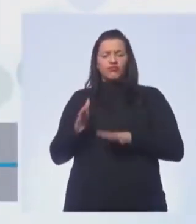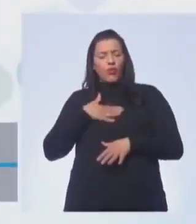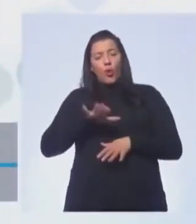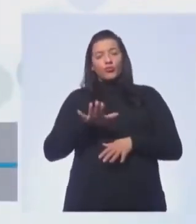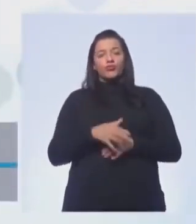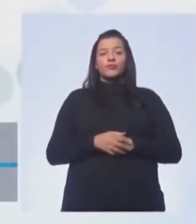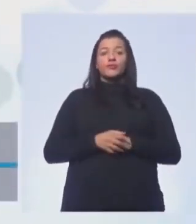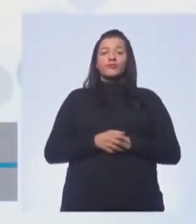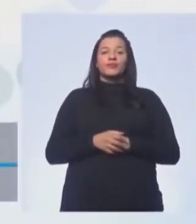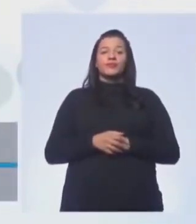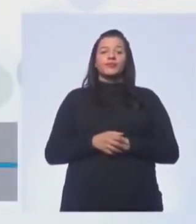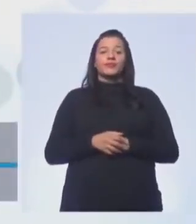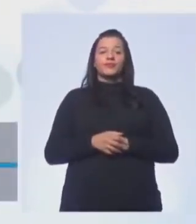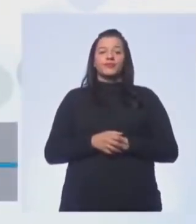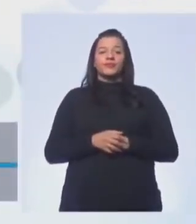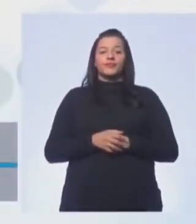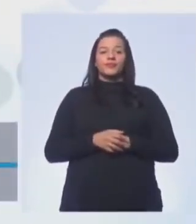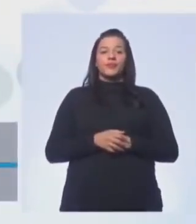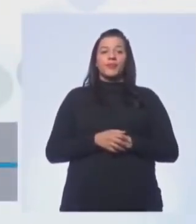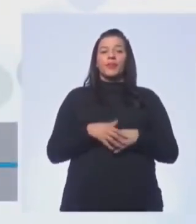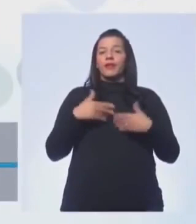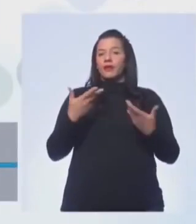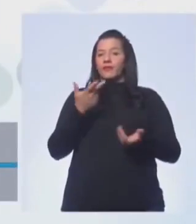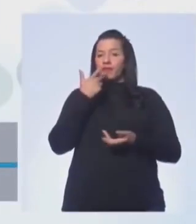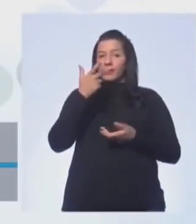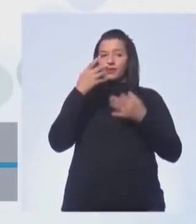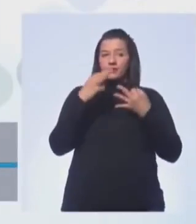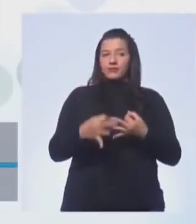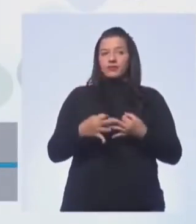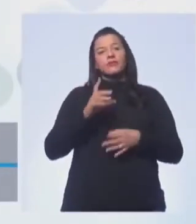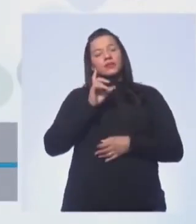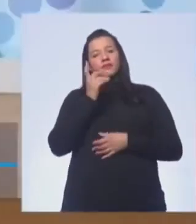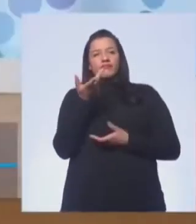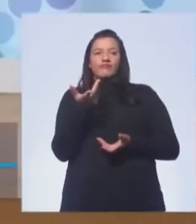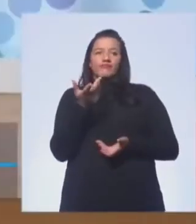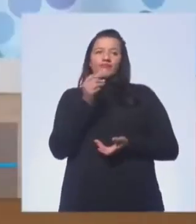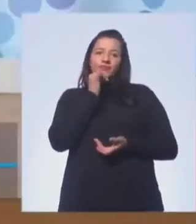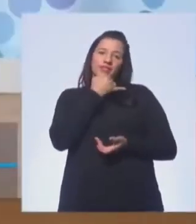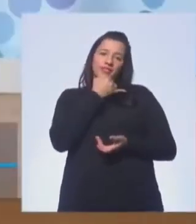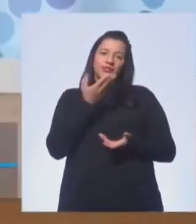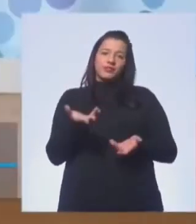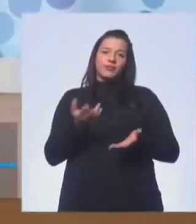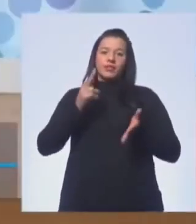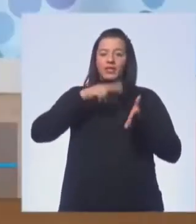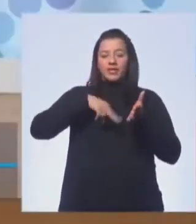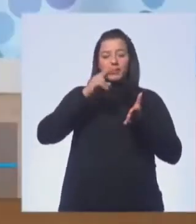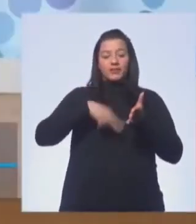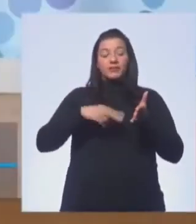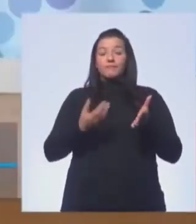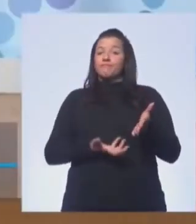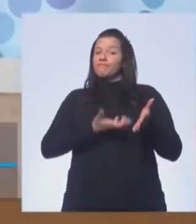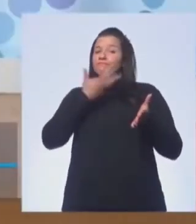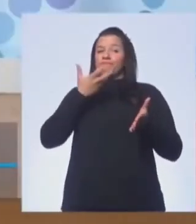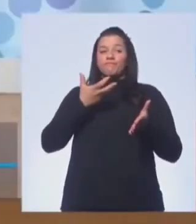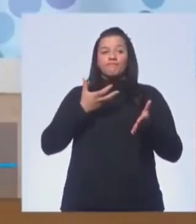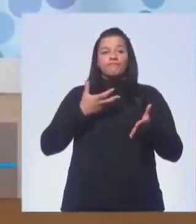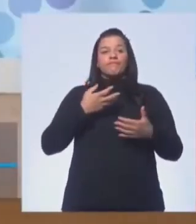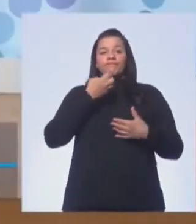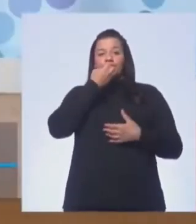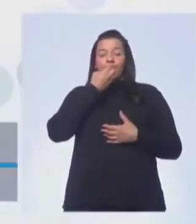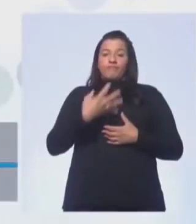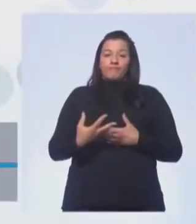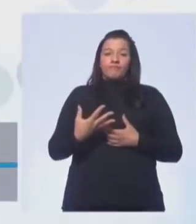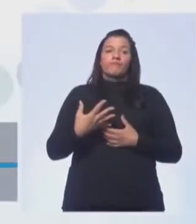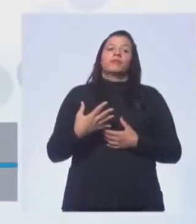de ler. É sinceridade, mas é triste, né? É triste porque a leitura traz tanta coisa rica, a leitura faz a gente...